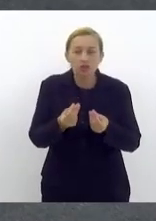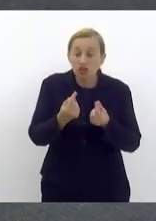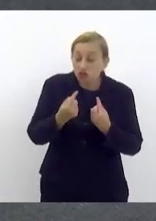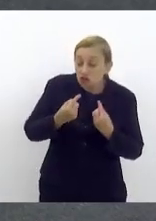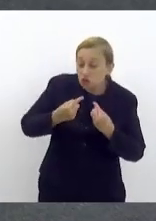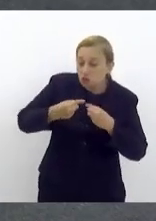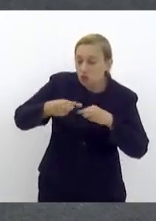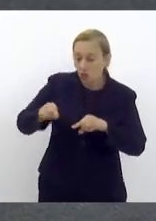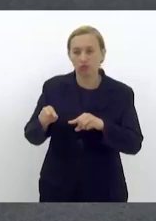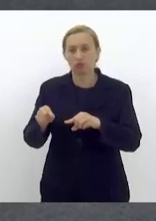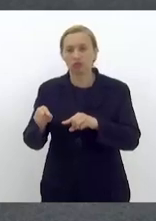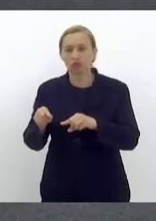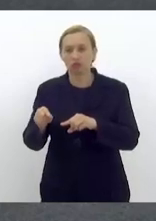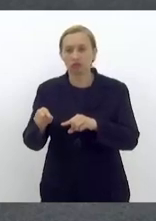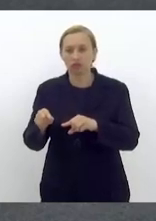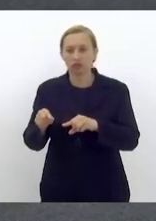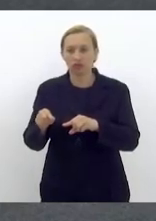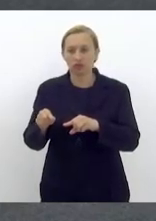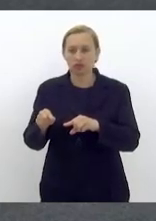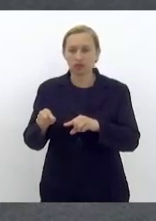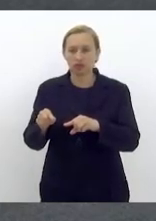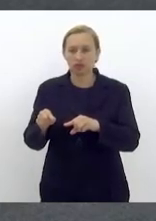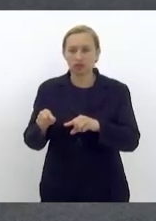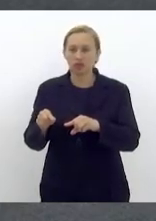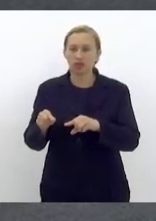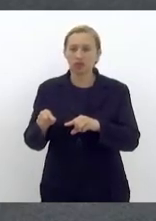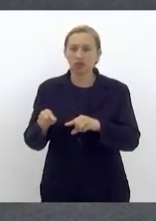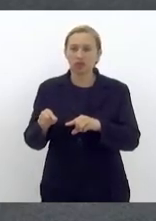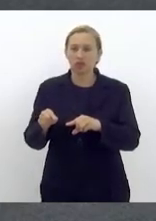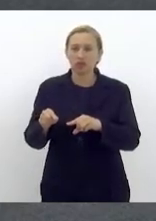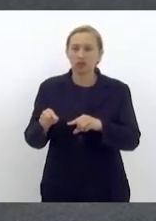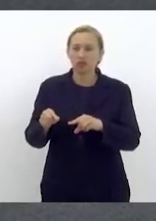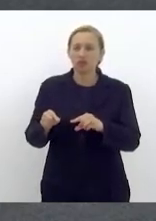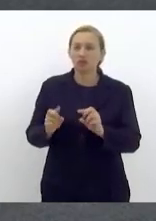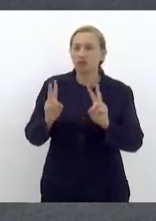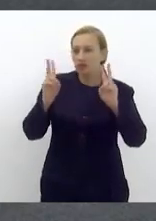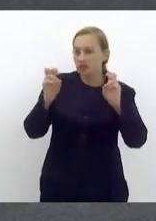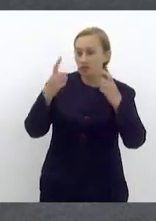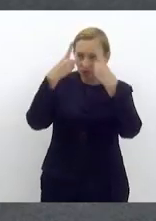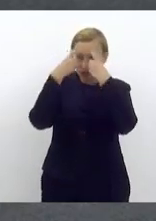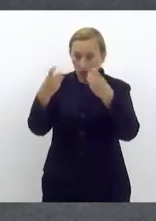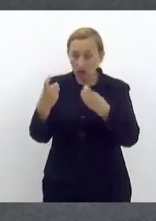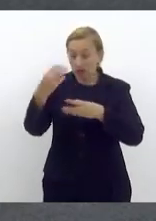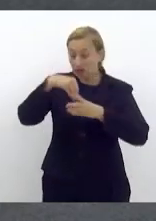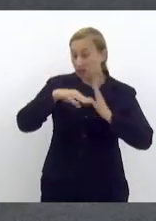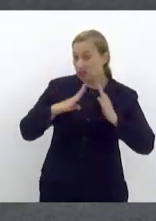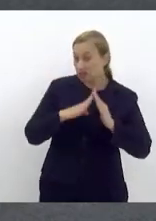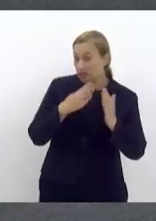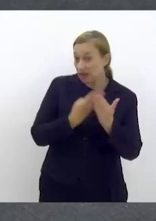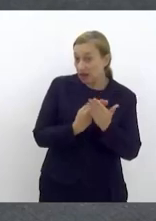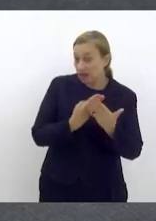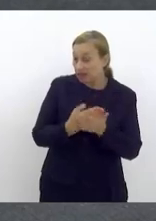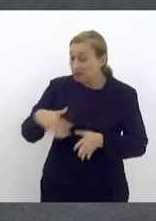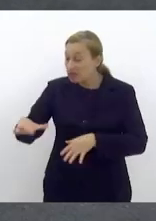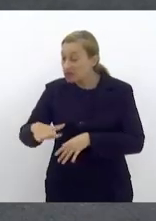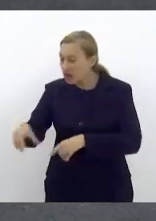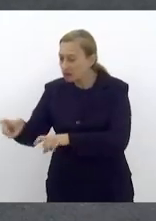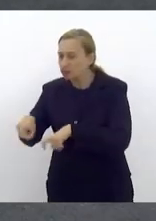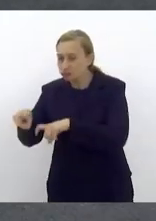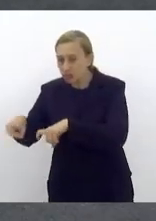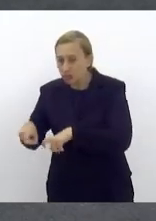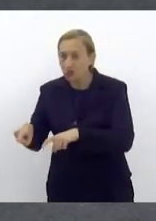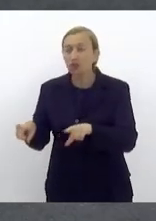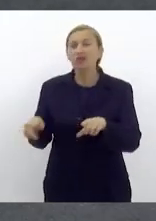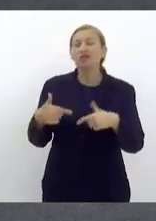combater a subnotificação, né, nos casos de violência doméstica nas áreas rurais, e, com